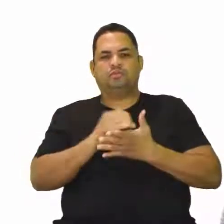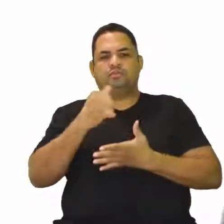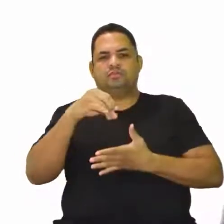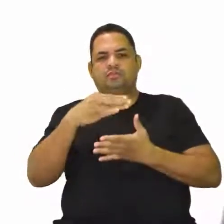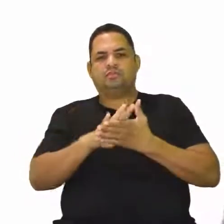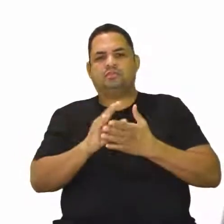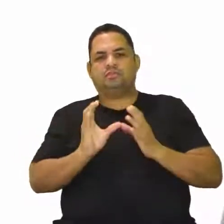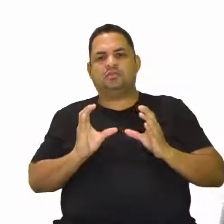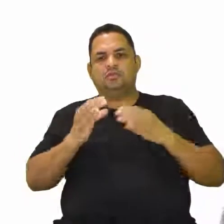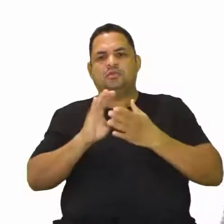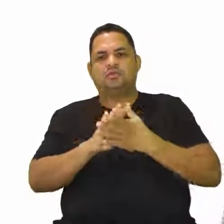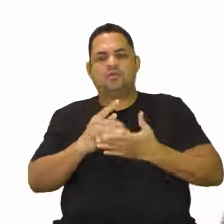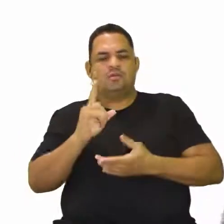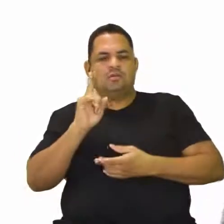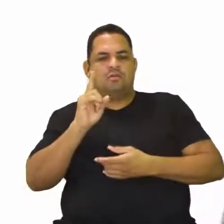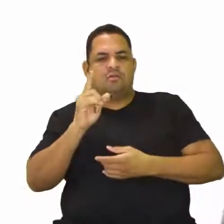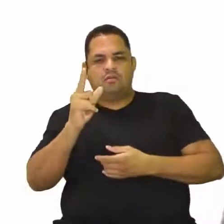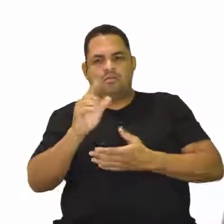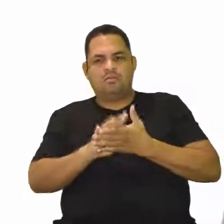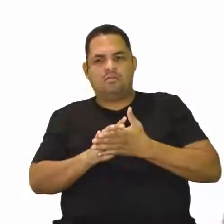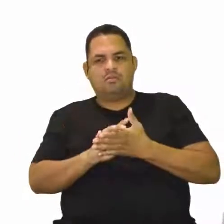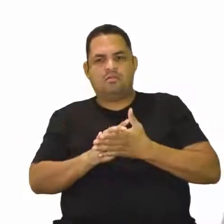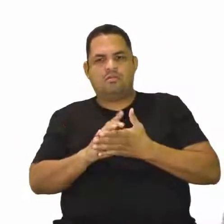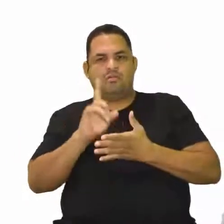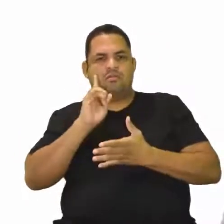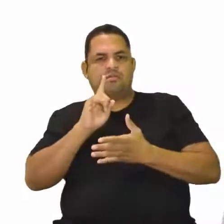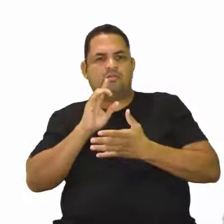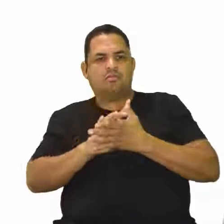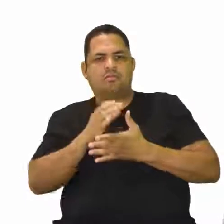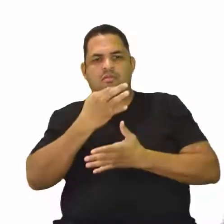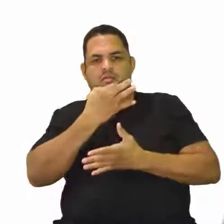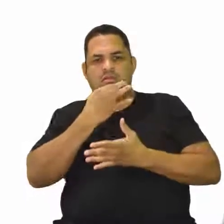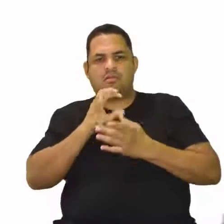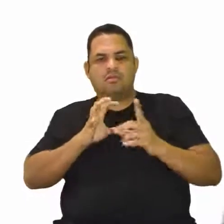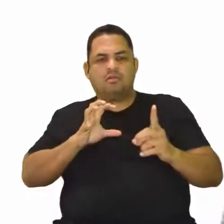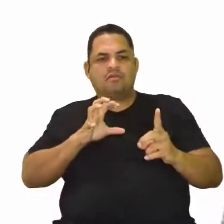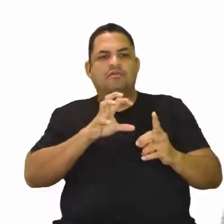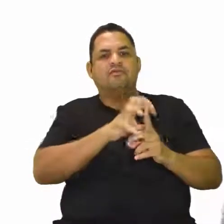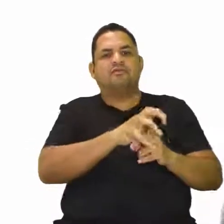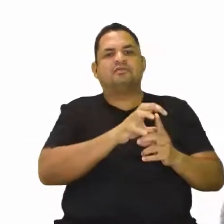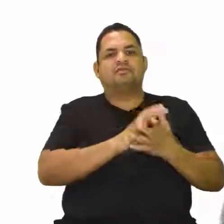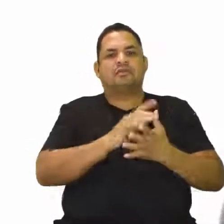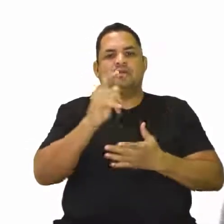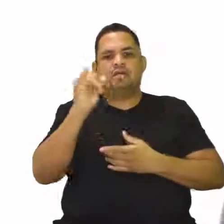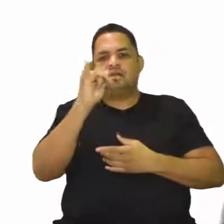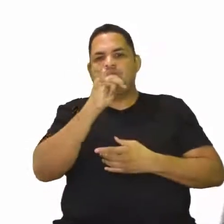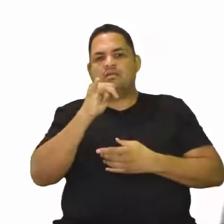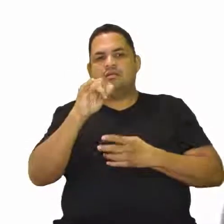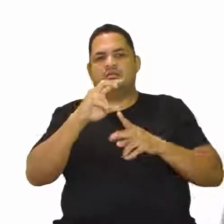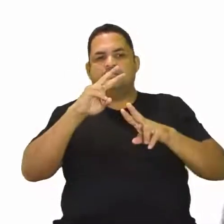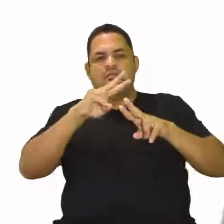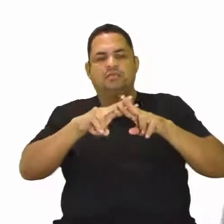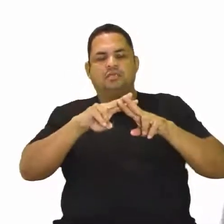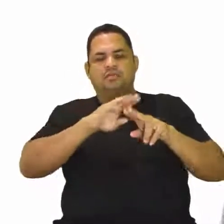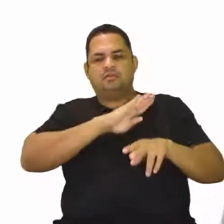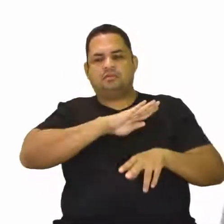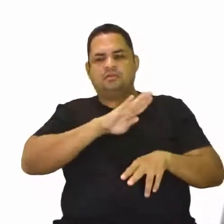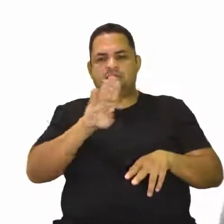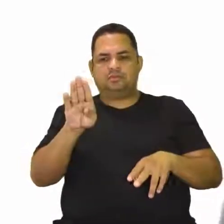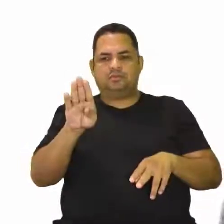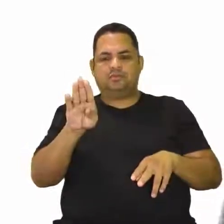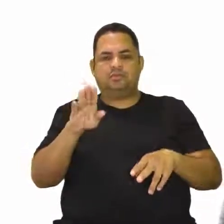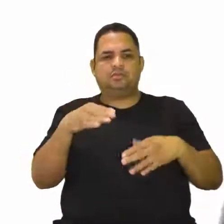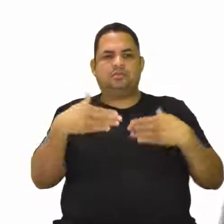tropas Americanas e inglesas invadiram a Itália e prenderam Mussolini